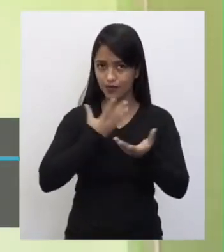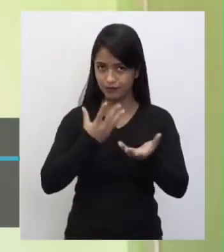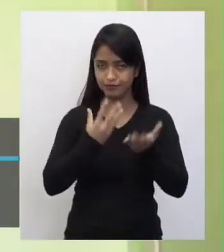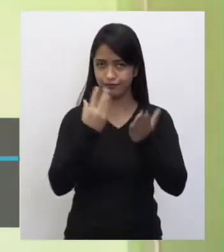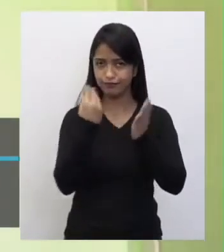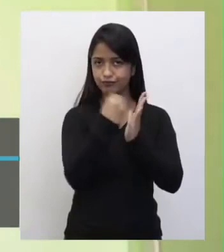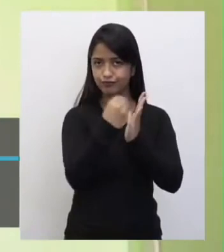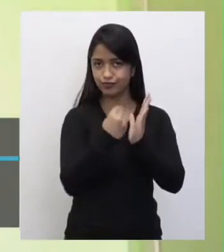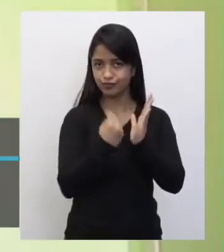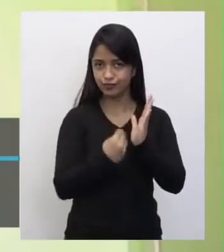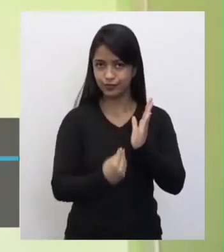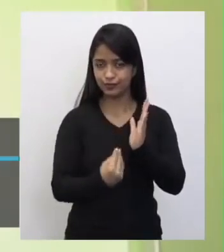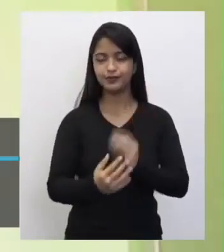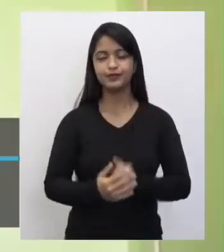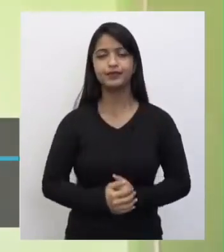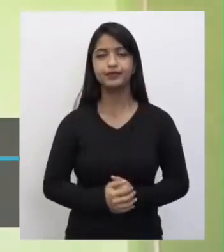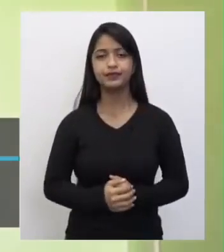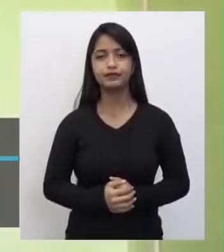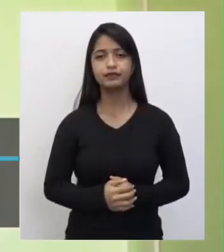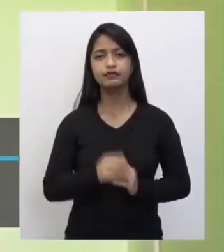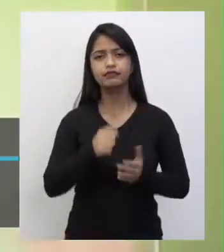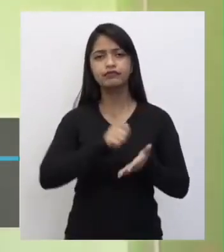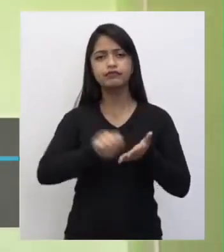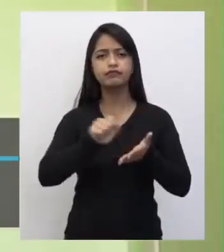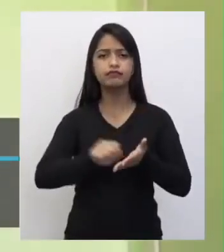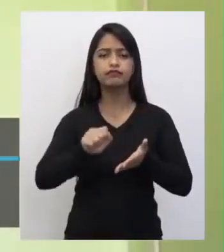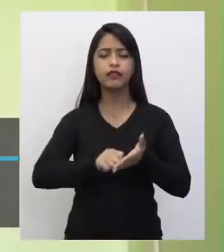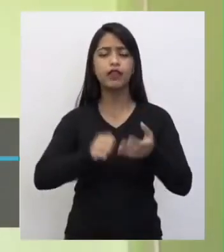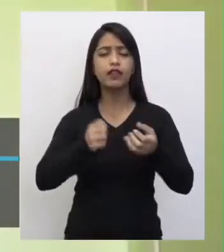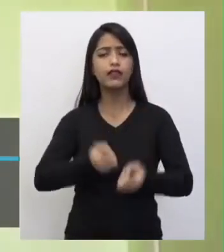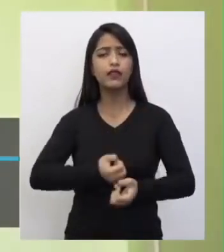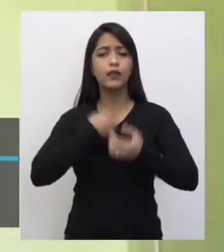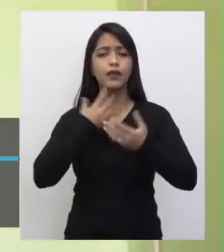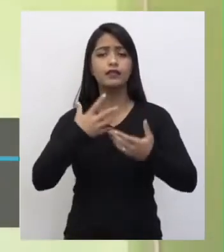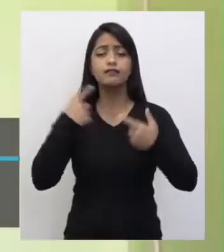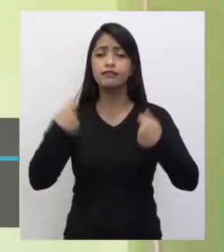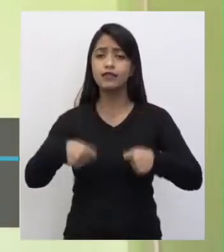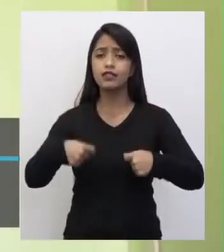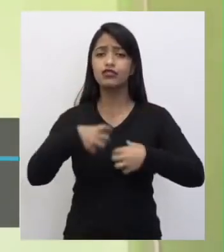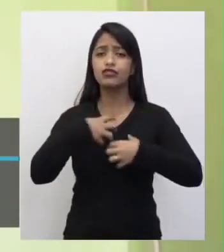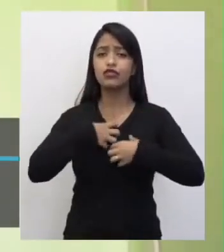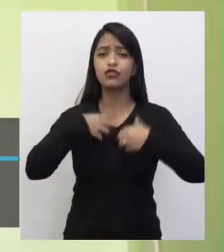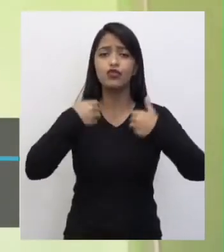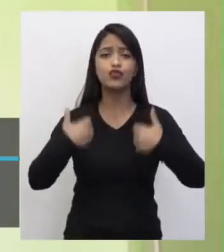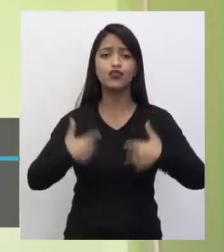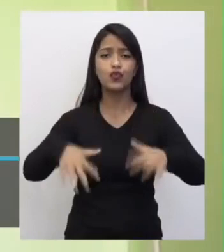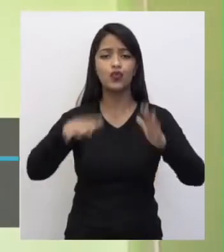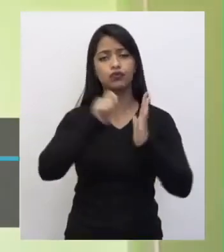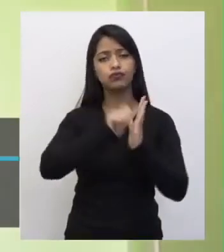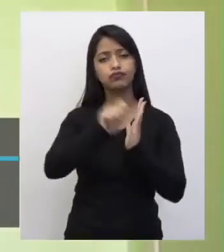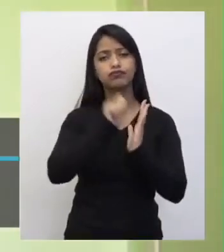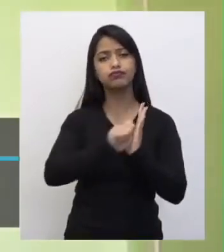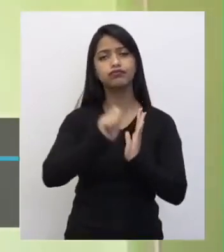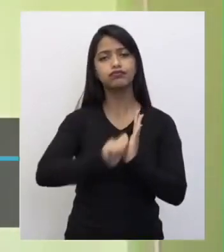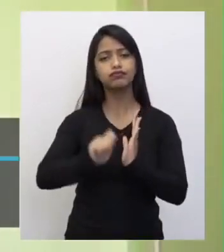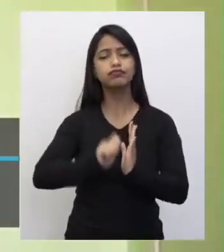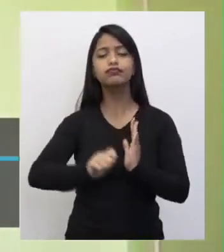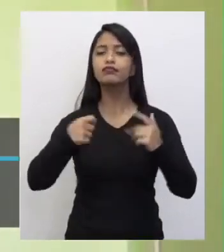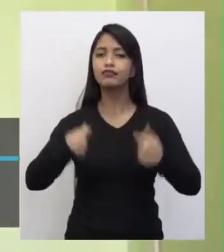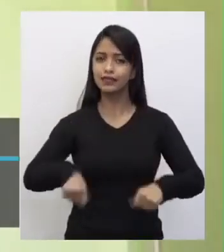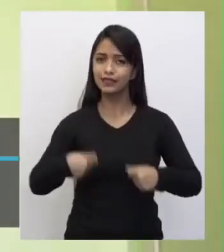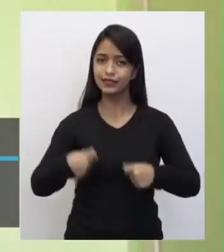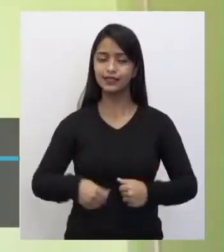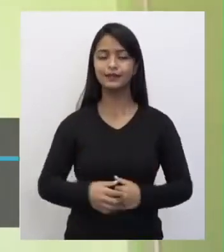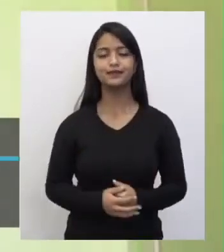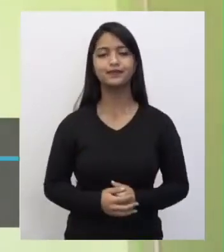texto. E essa informação, ela precisa fluir, né? Ela precisa avançar ao longo do texto.